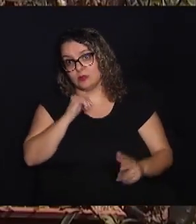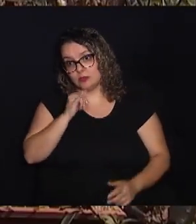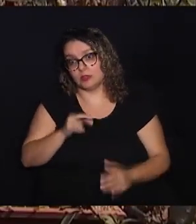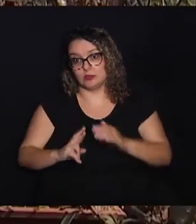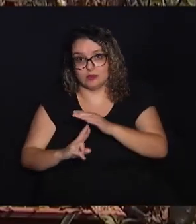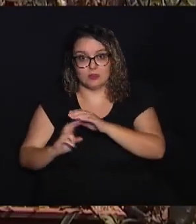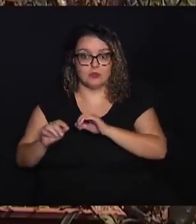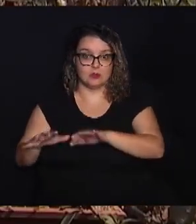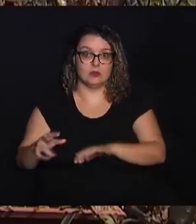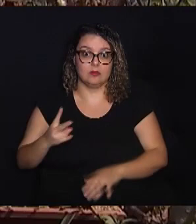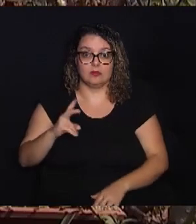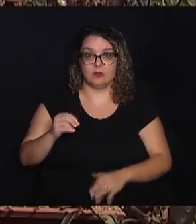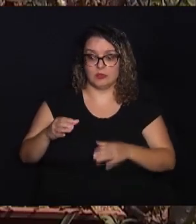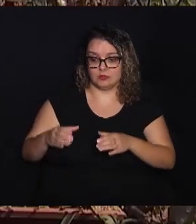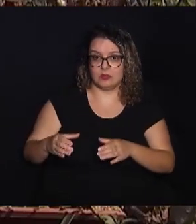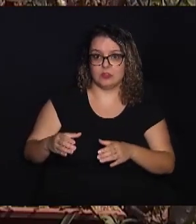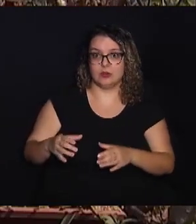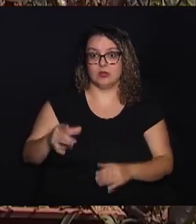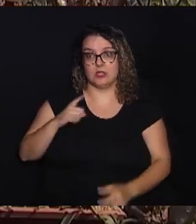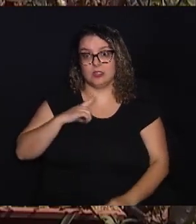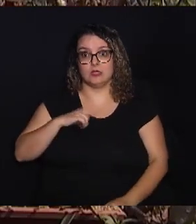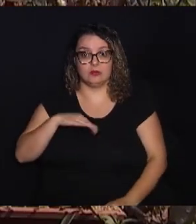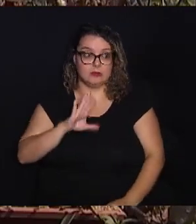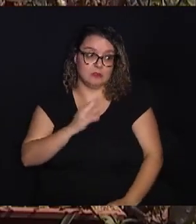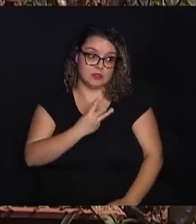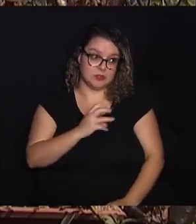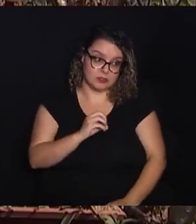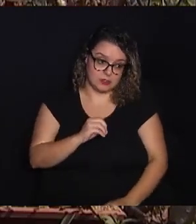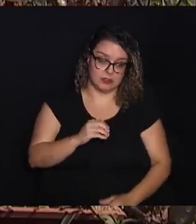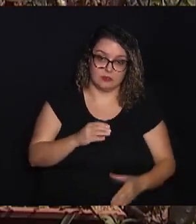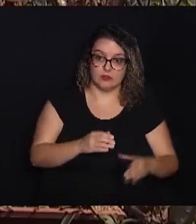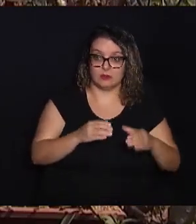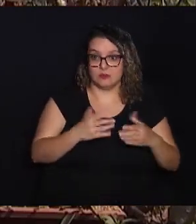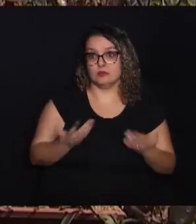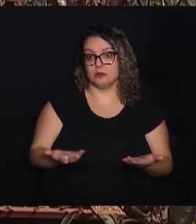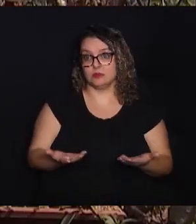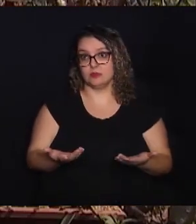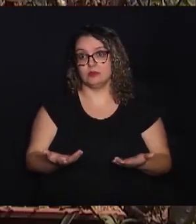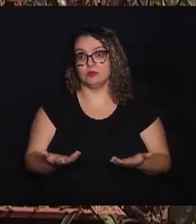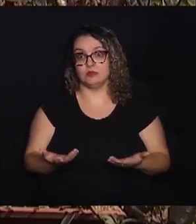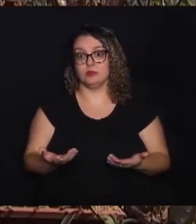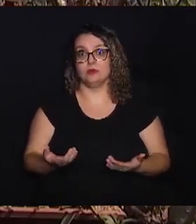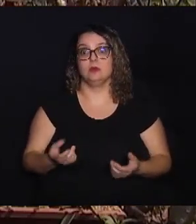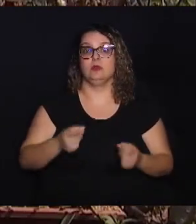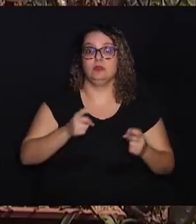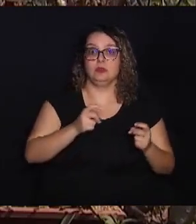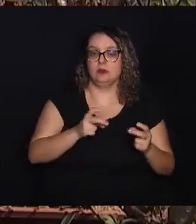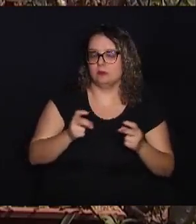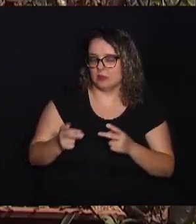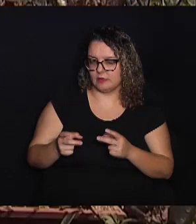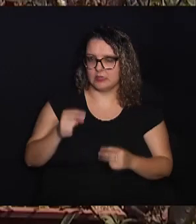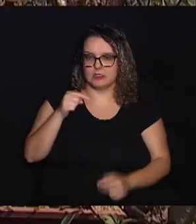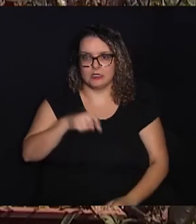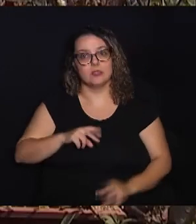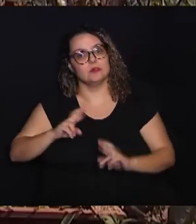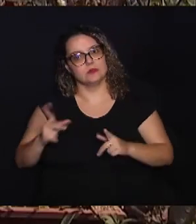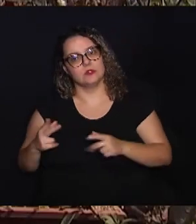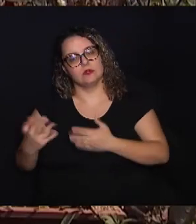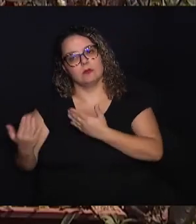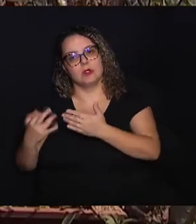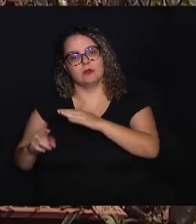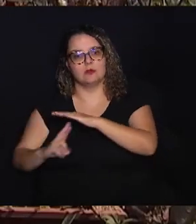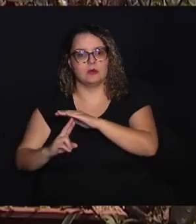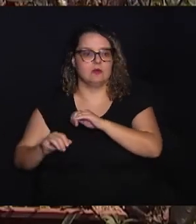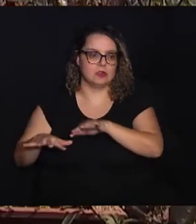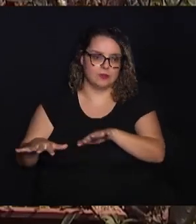eu levava 20 vasos, aqui eu tenho mais de 300. Então o meu ticket de venda é diferente daqui em relação lá. E